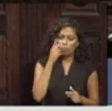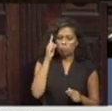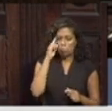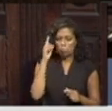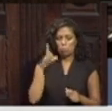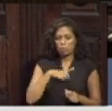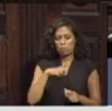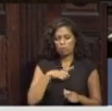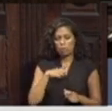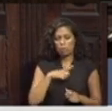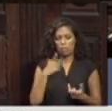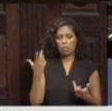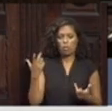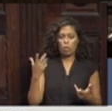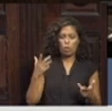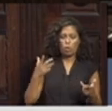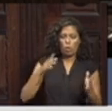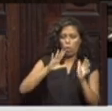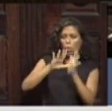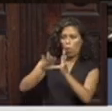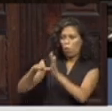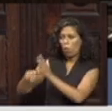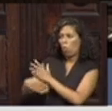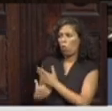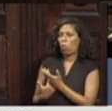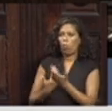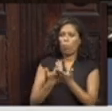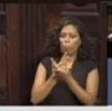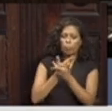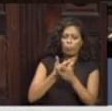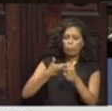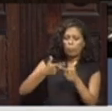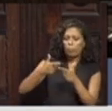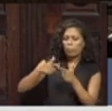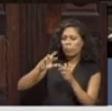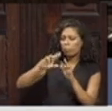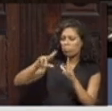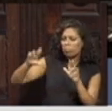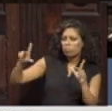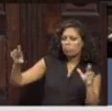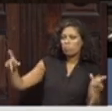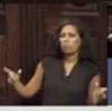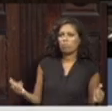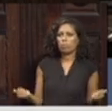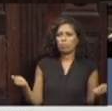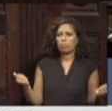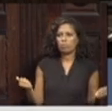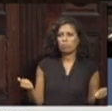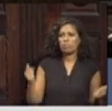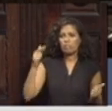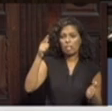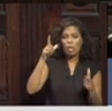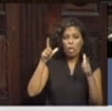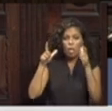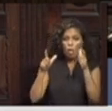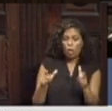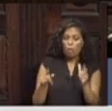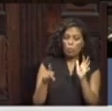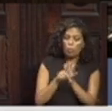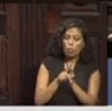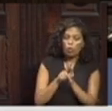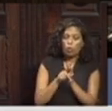Reis, desses diferentes bairros que eu mencionei, que vivem uma situação absolutamente dramática, a qual